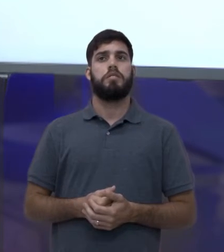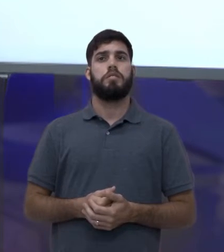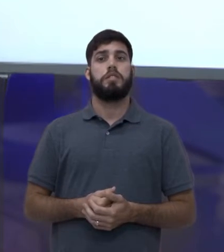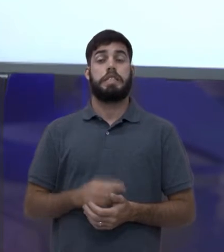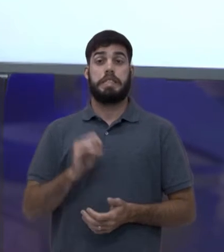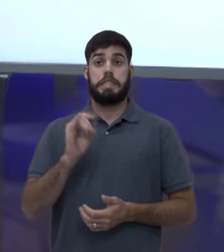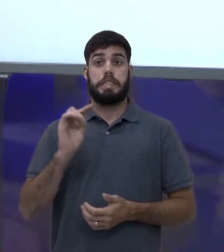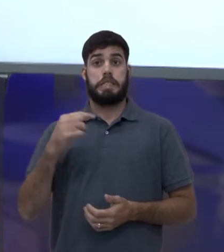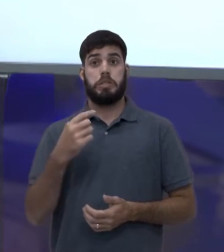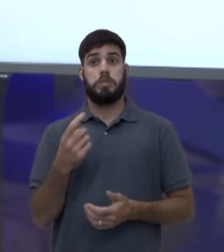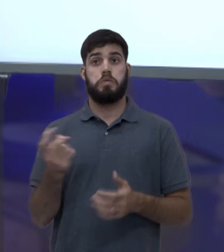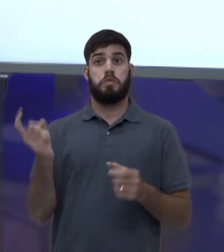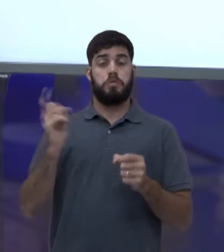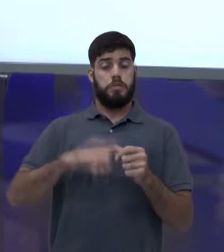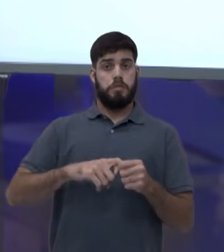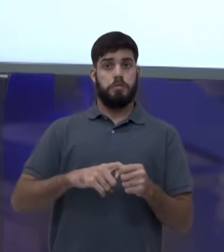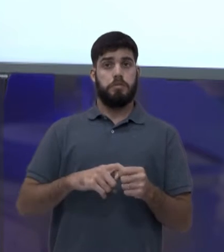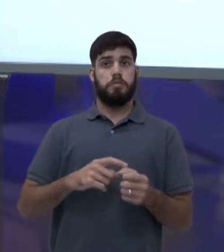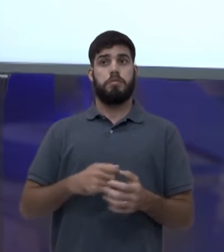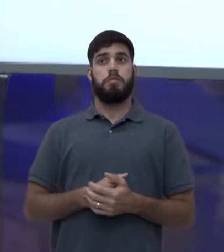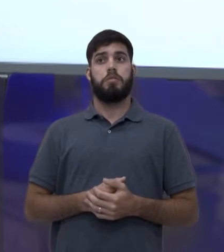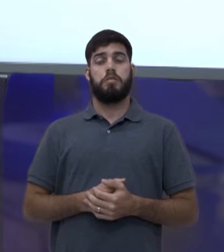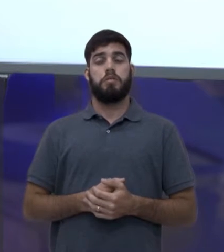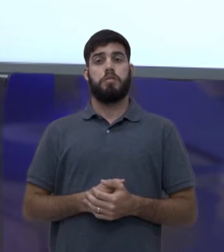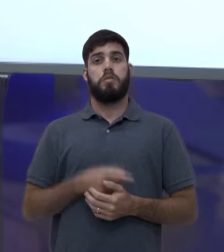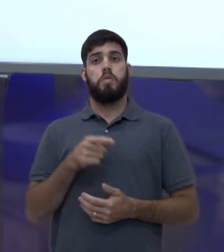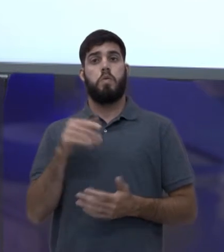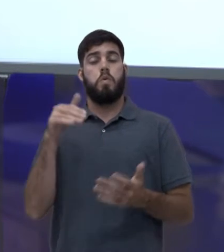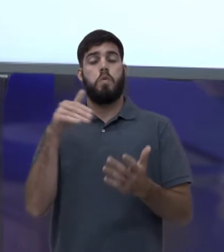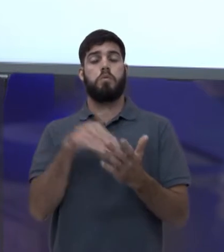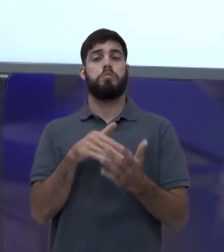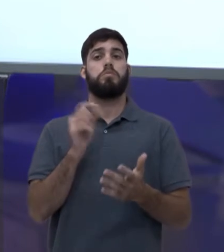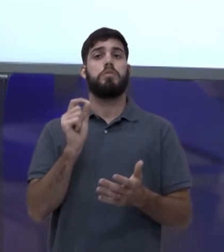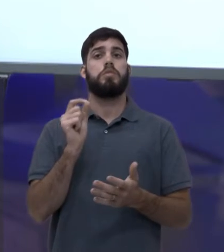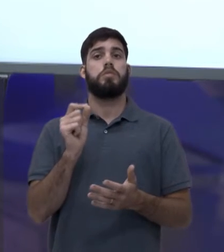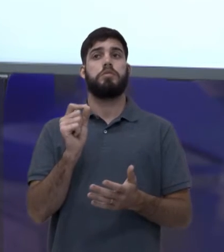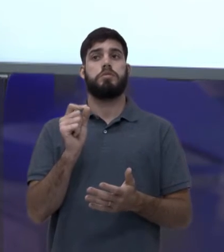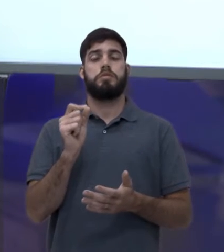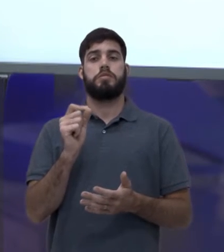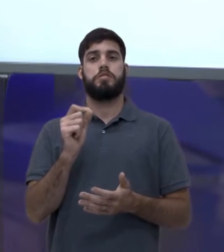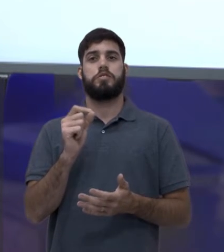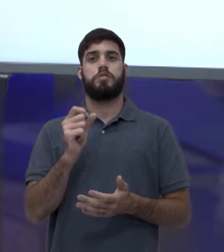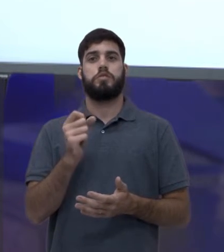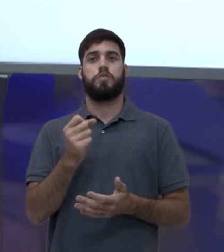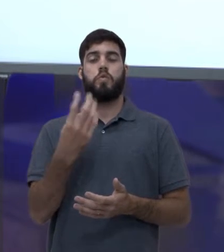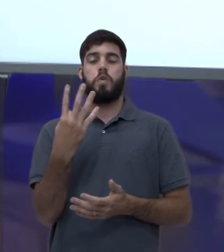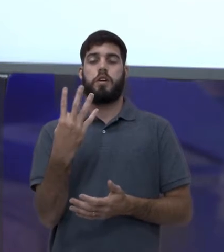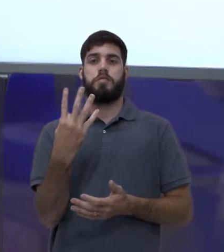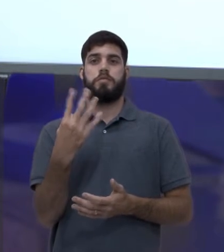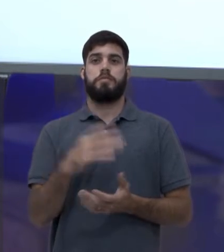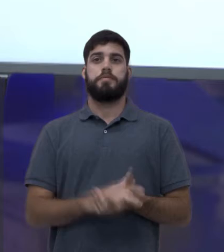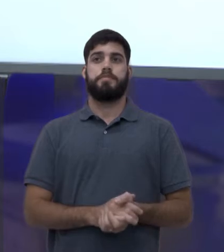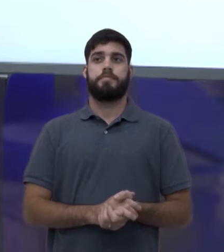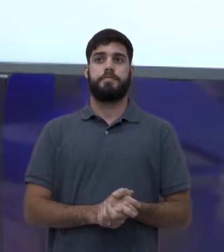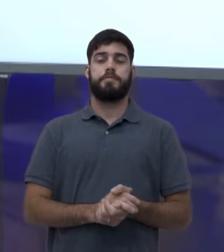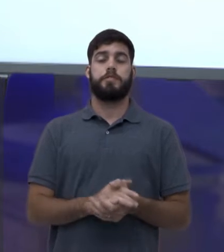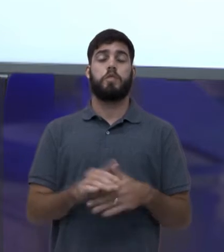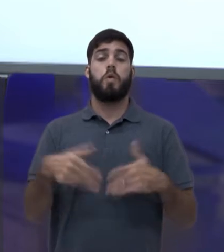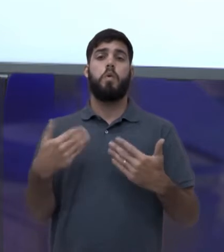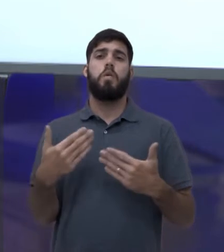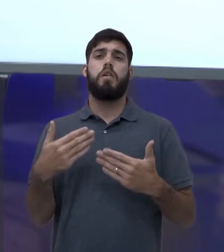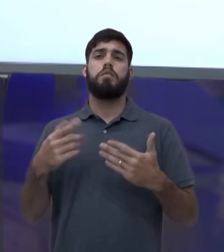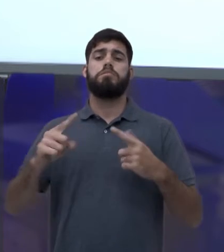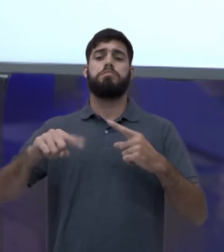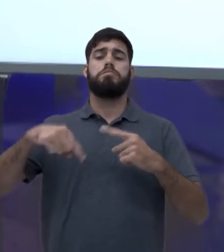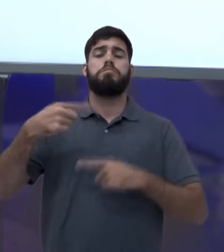voltar lá no exemplo, o último termo foi o termo 4. Ou seja, qual seria o